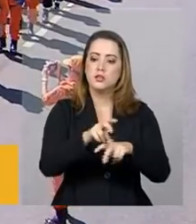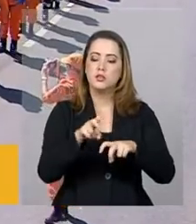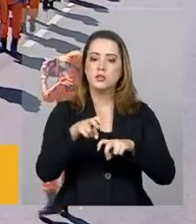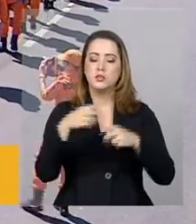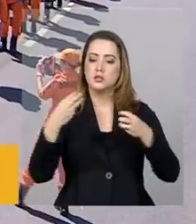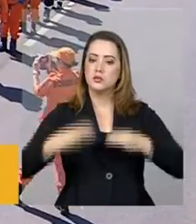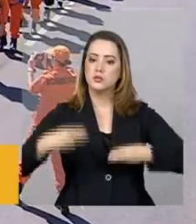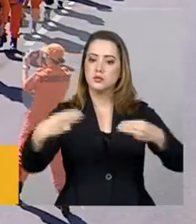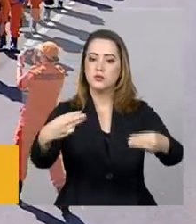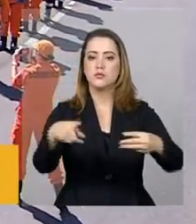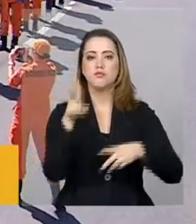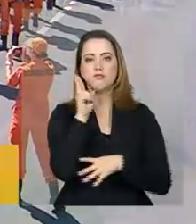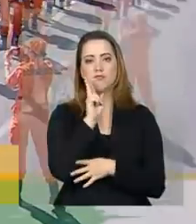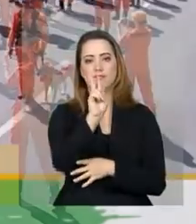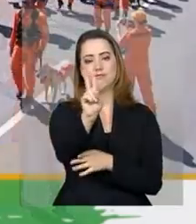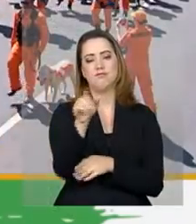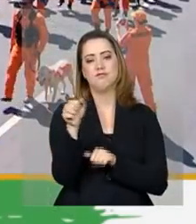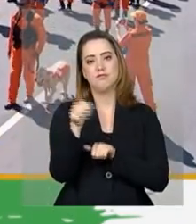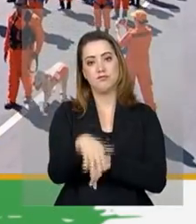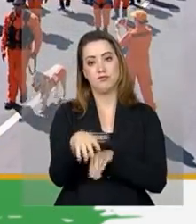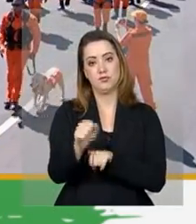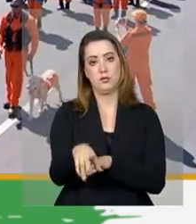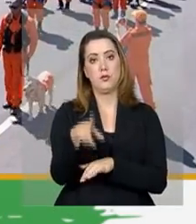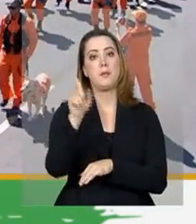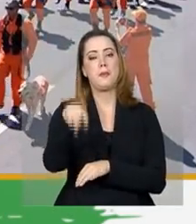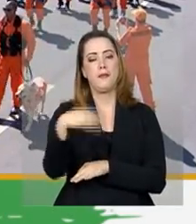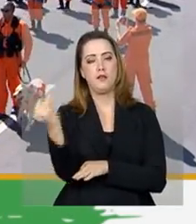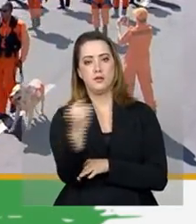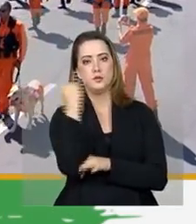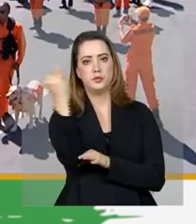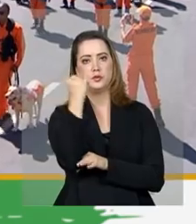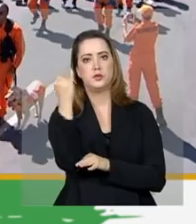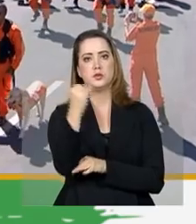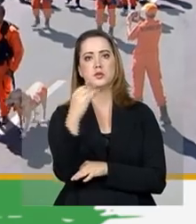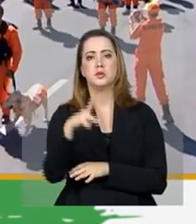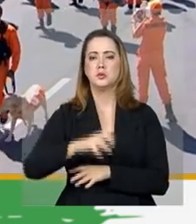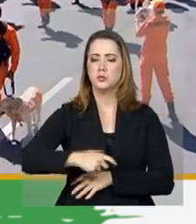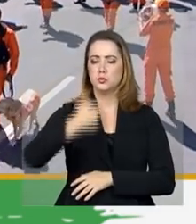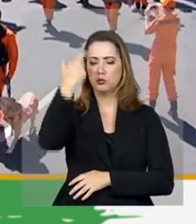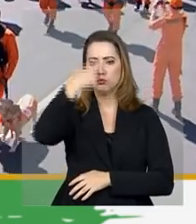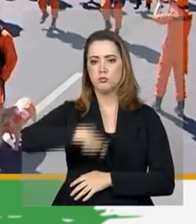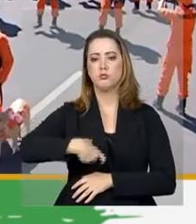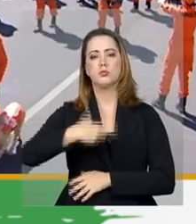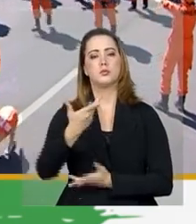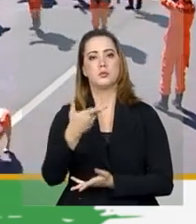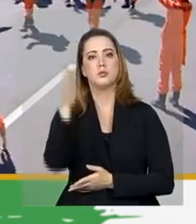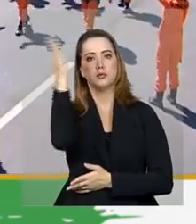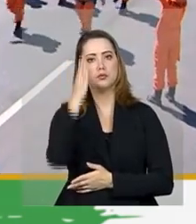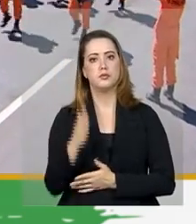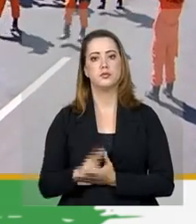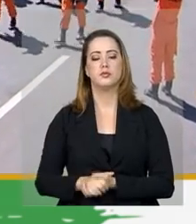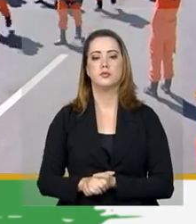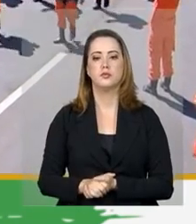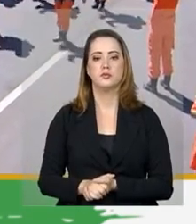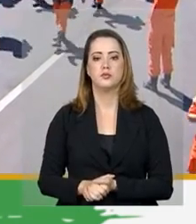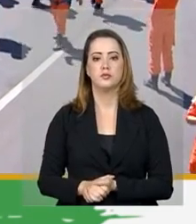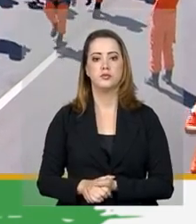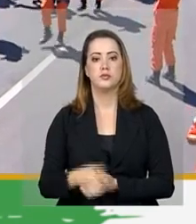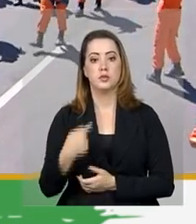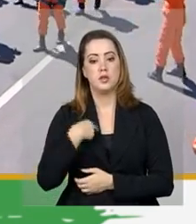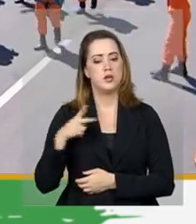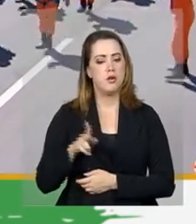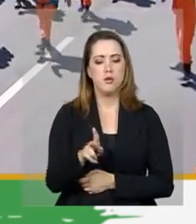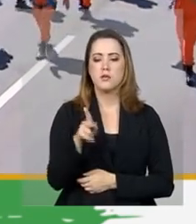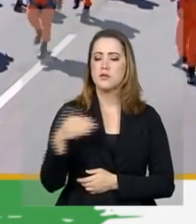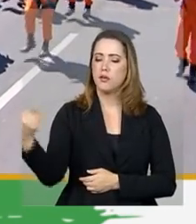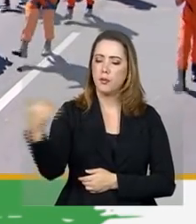Ministérios acompanhar o desfile. Para ele é importante para a formação do brasileiro. Vamos acompanhar. Eu sempre venho aqui todos